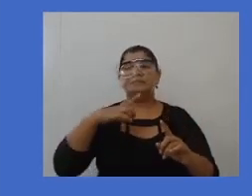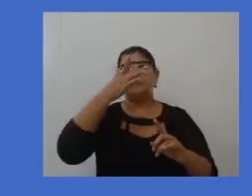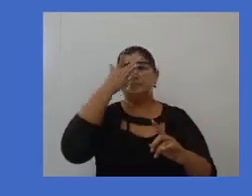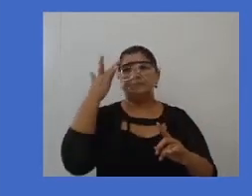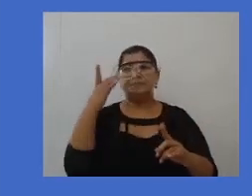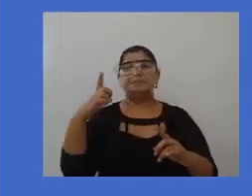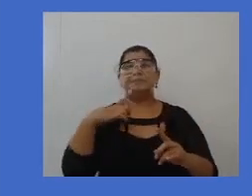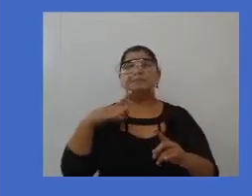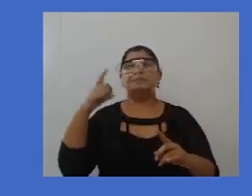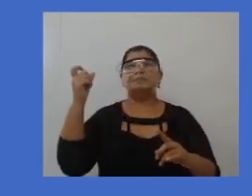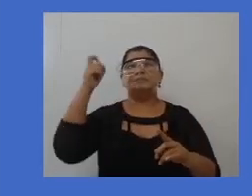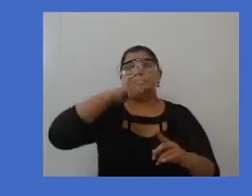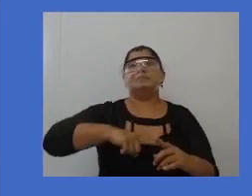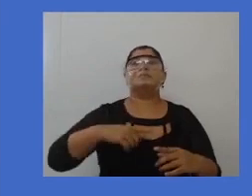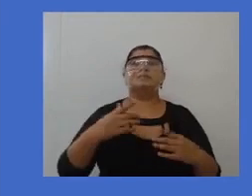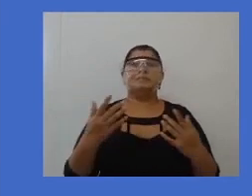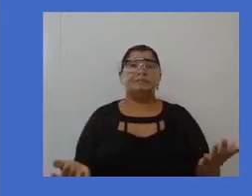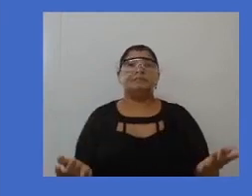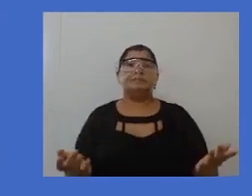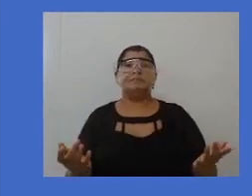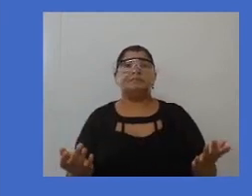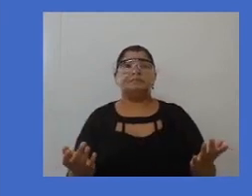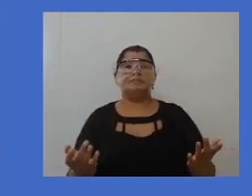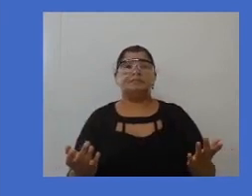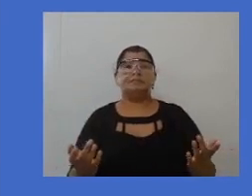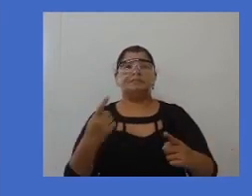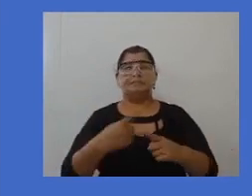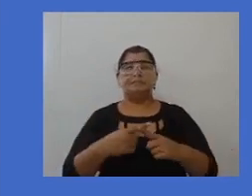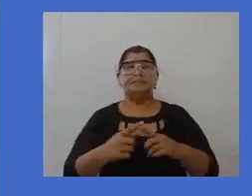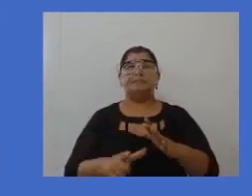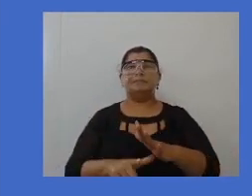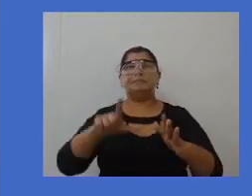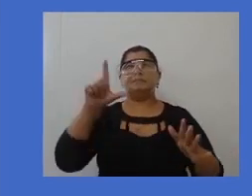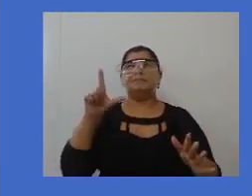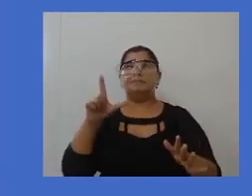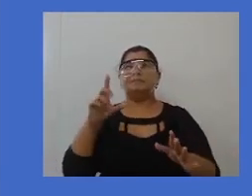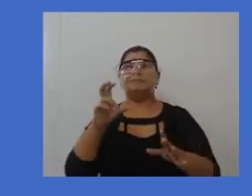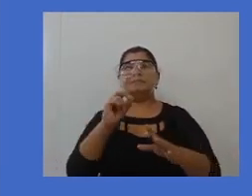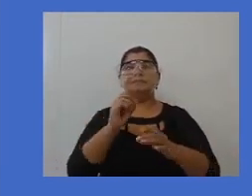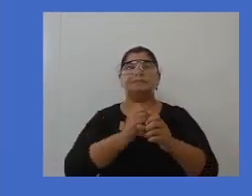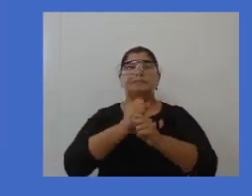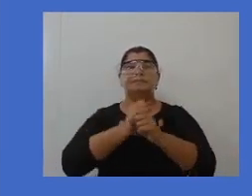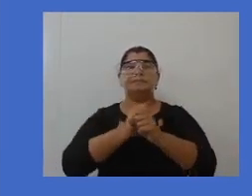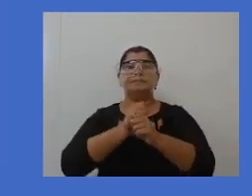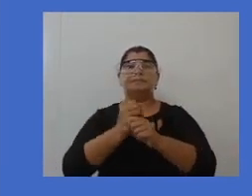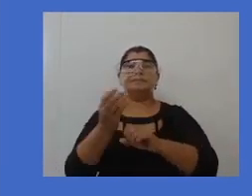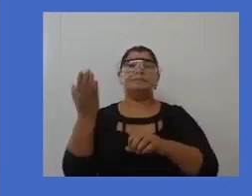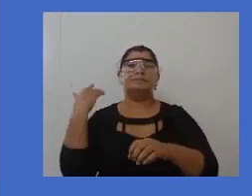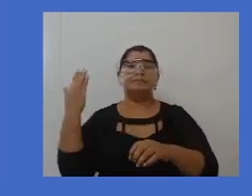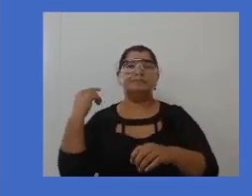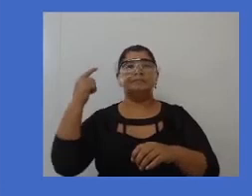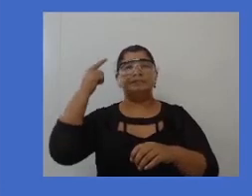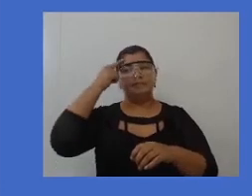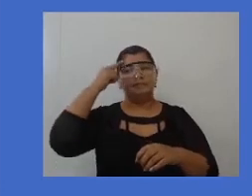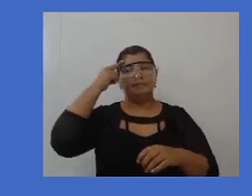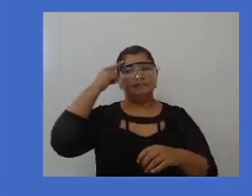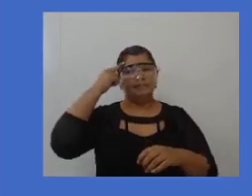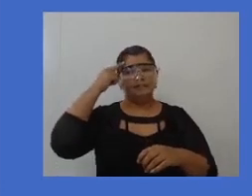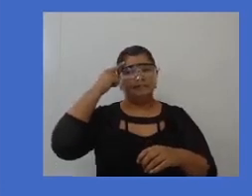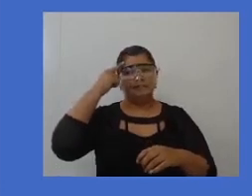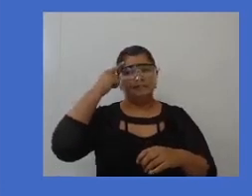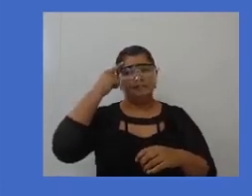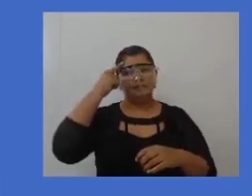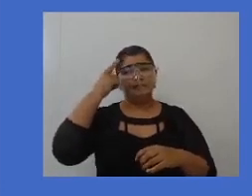tem dificuldade até nisso. Antigamente, 50 anos atrás, pensava-se, isso era um